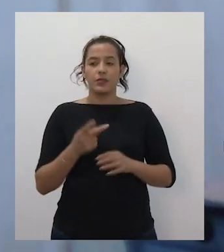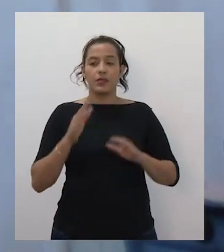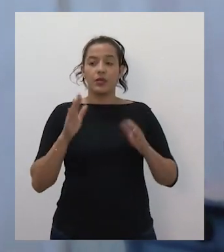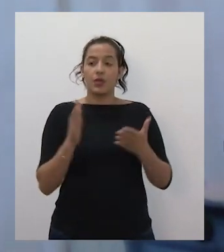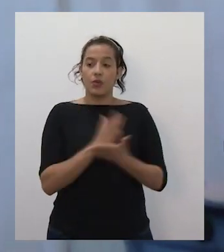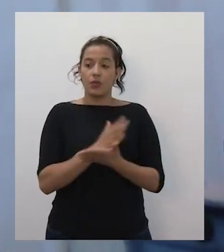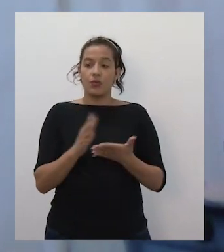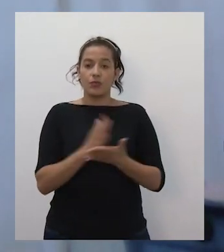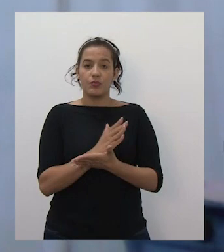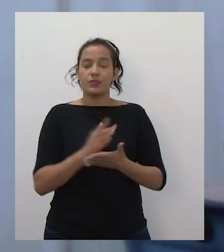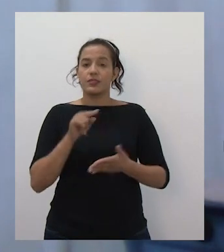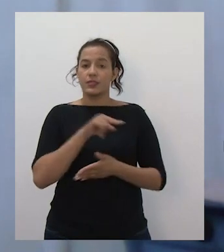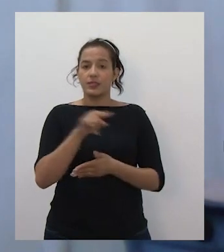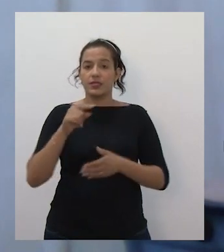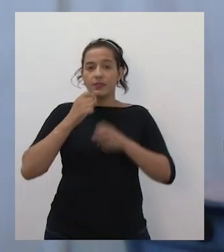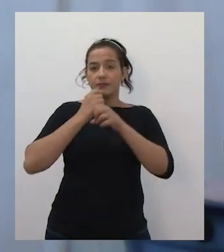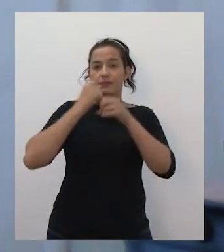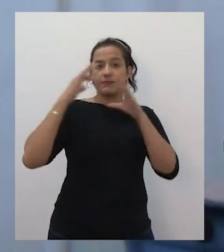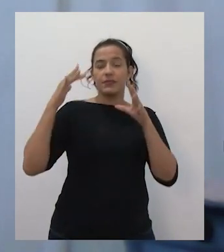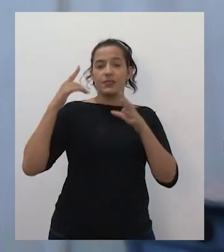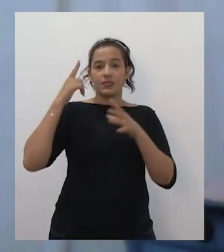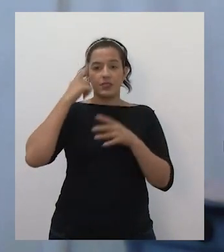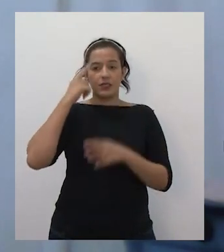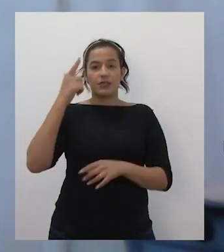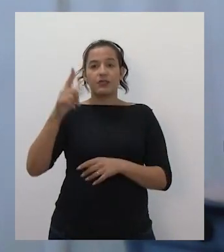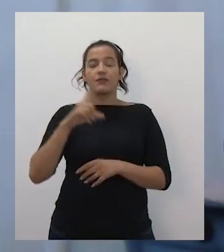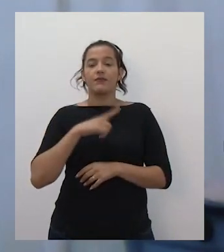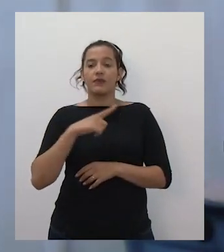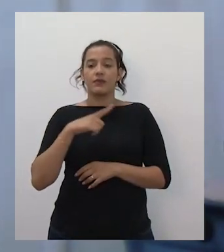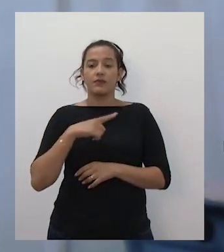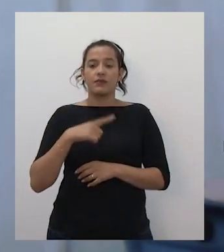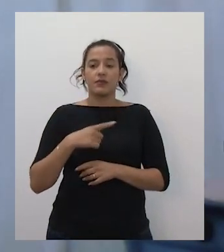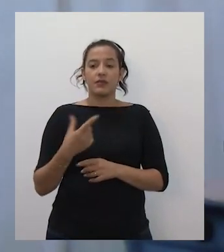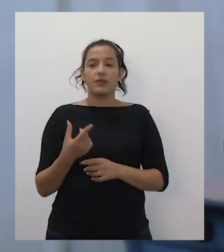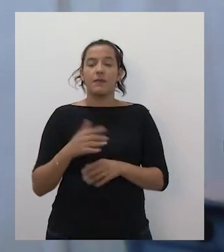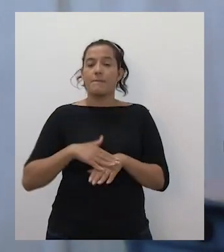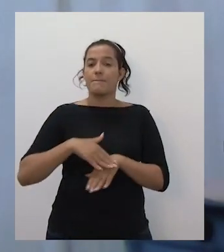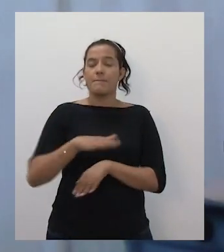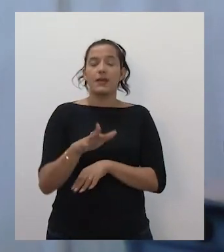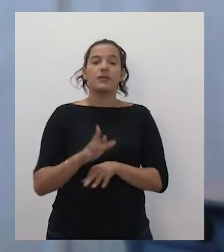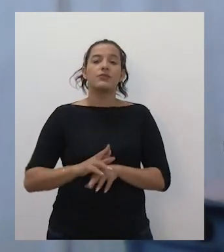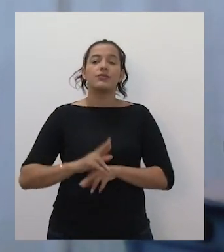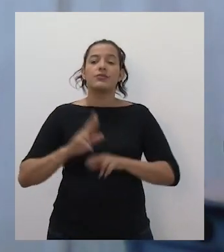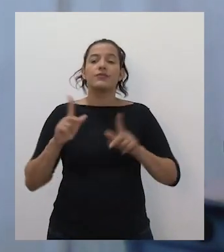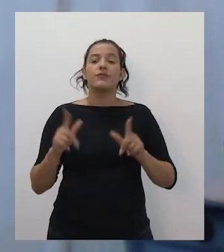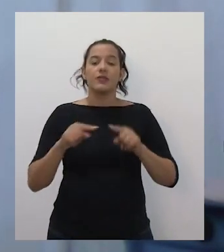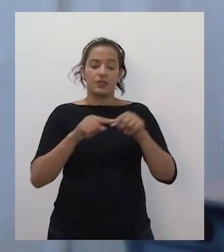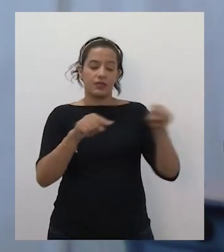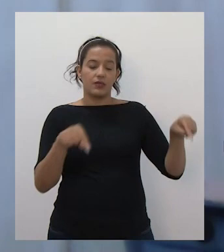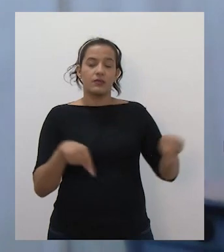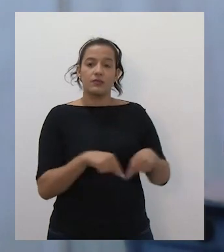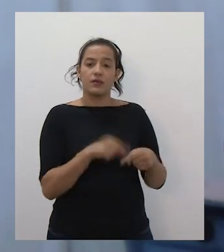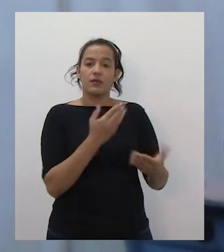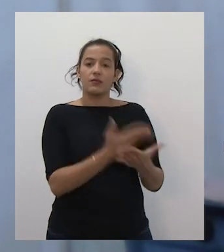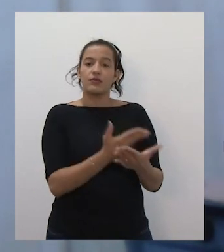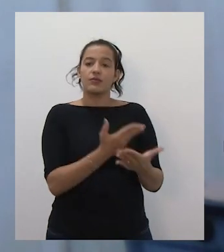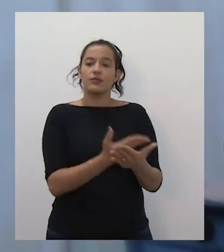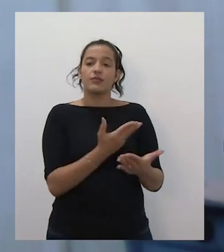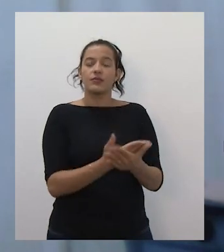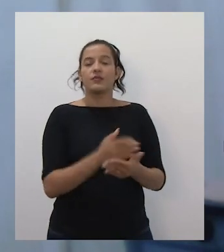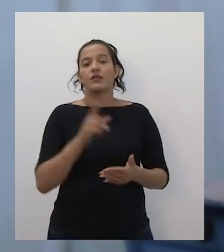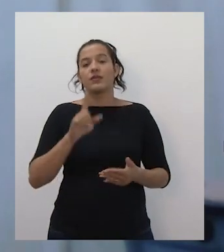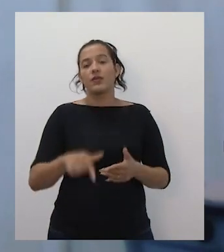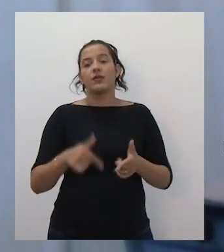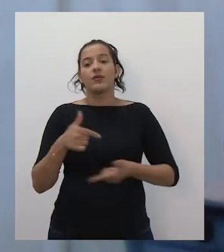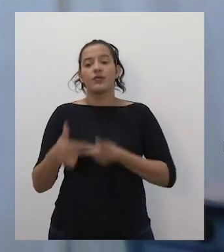coisas que eles imaginam que vão aparecer de mais diferente no momento da sala de aula vai ser o